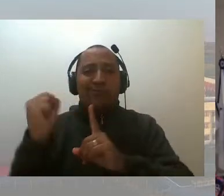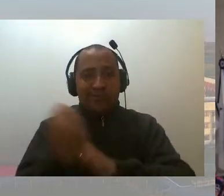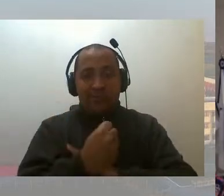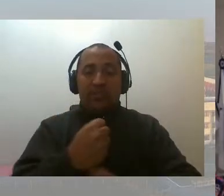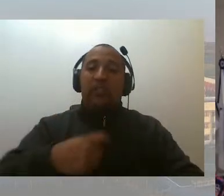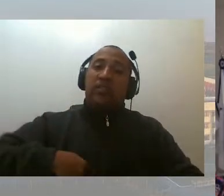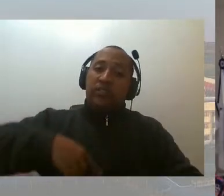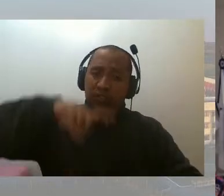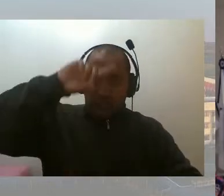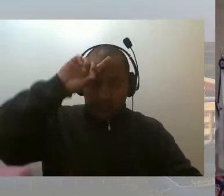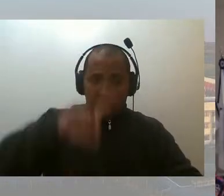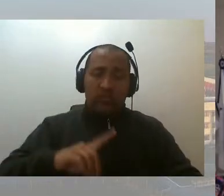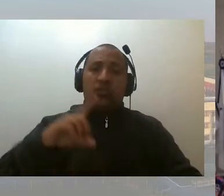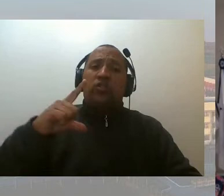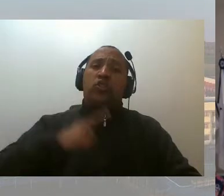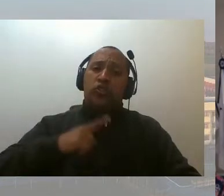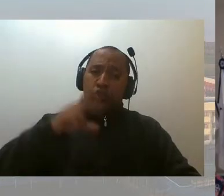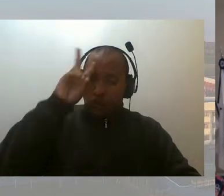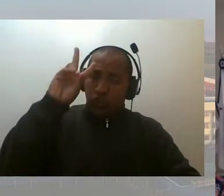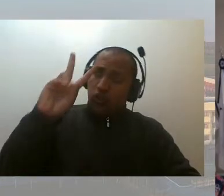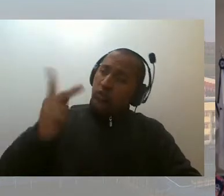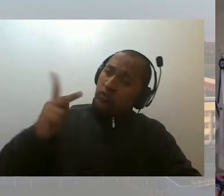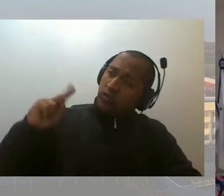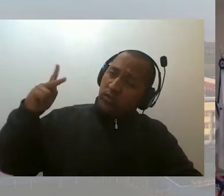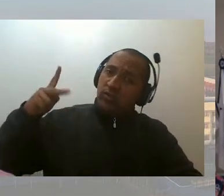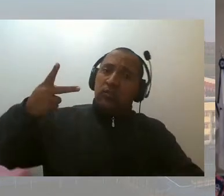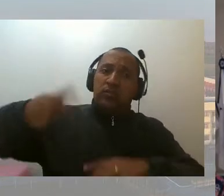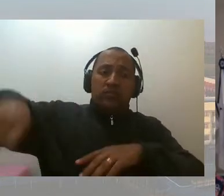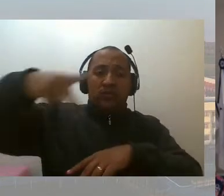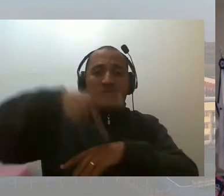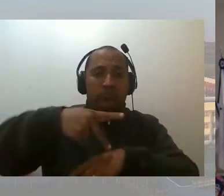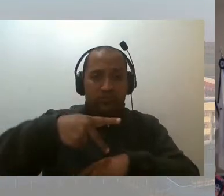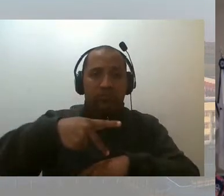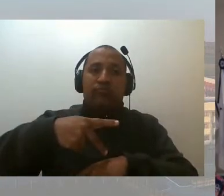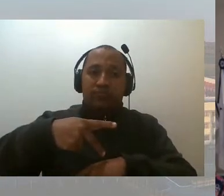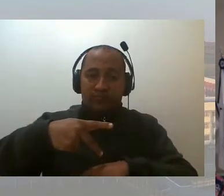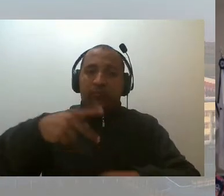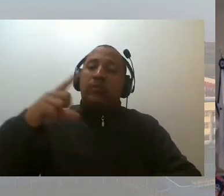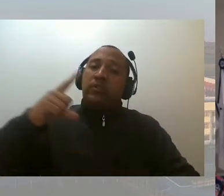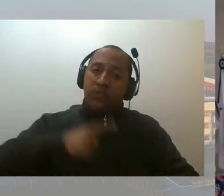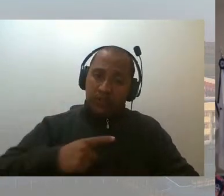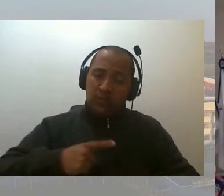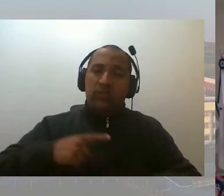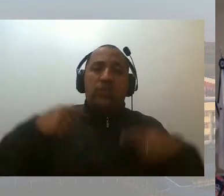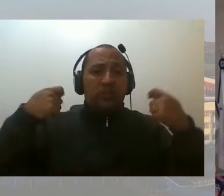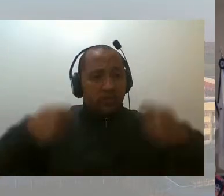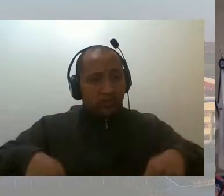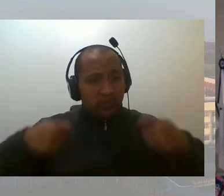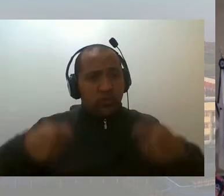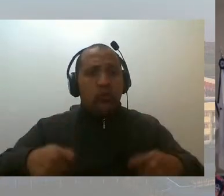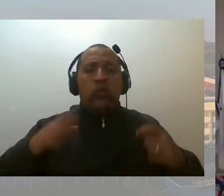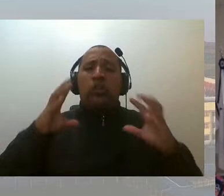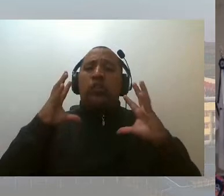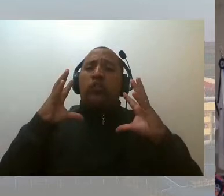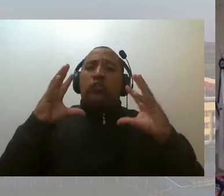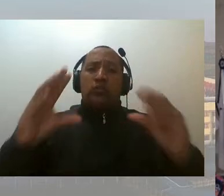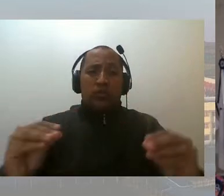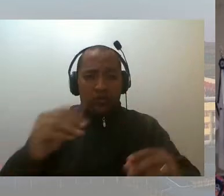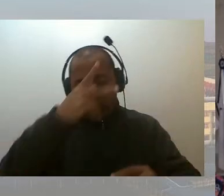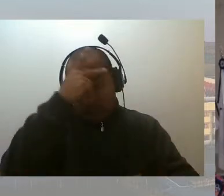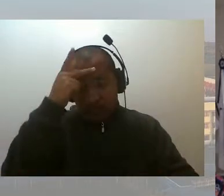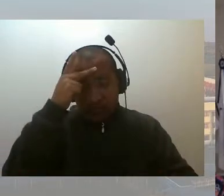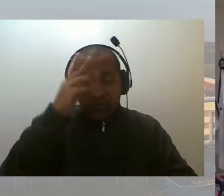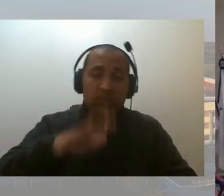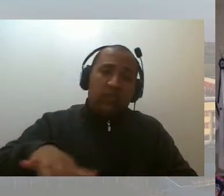direito de reparação histórica que este país deve para a maioria de sua população e